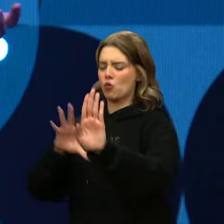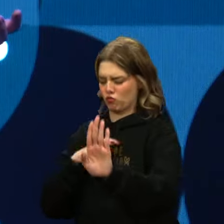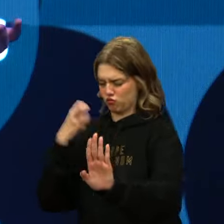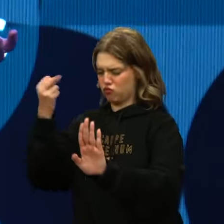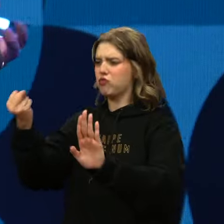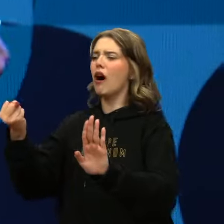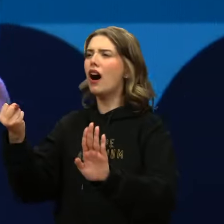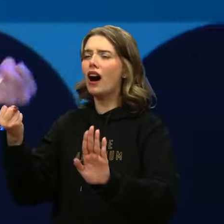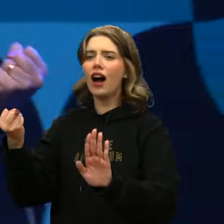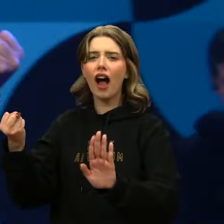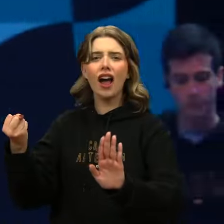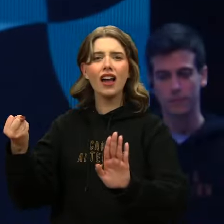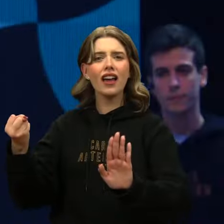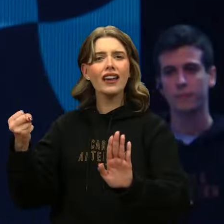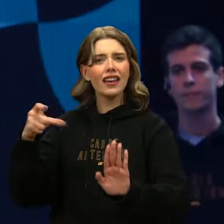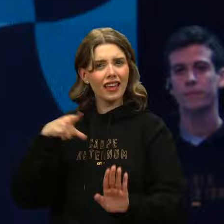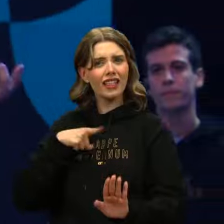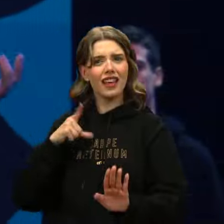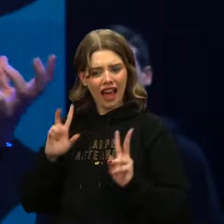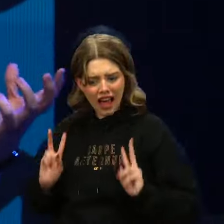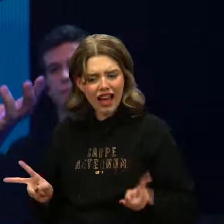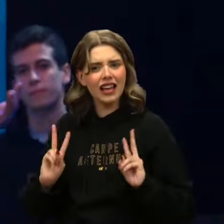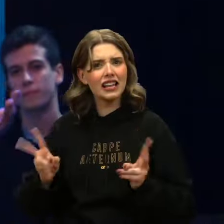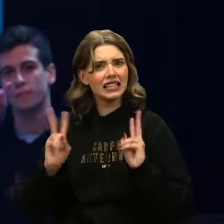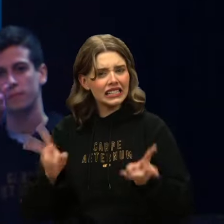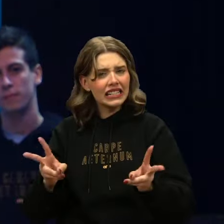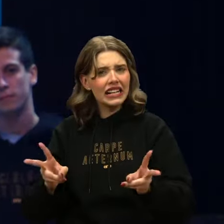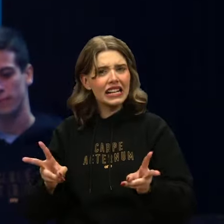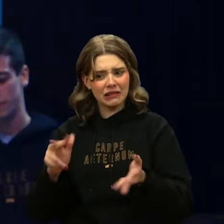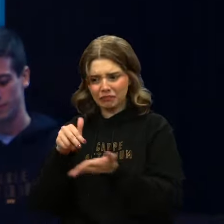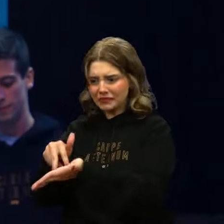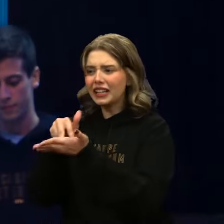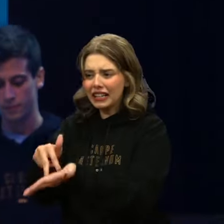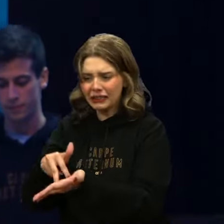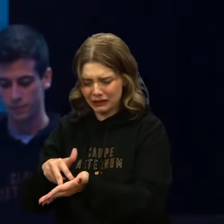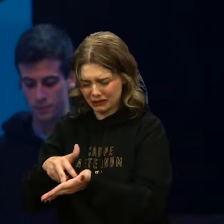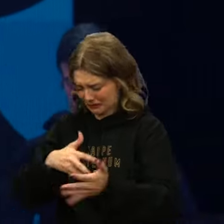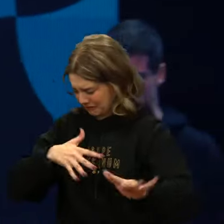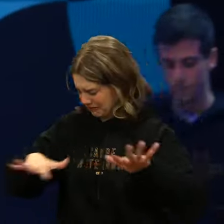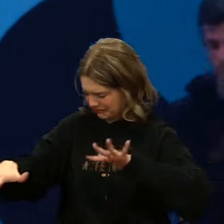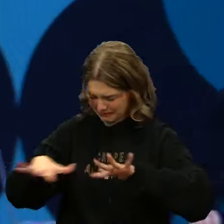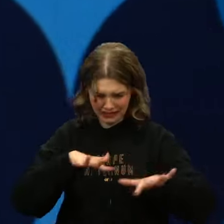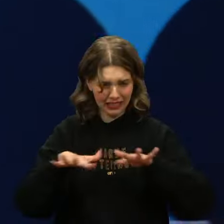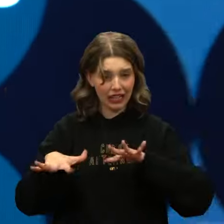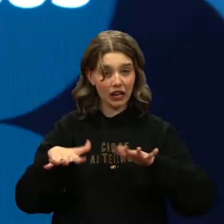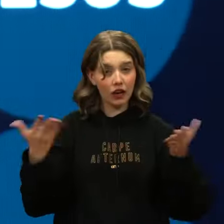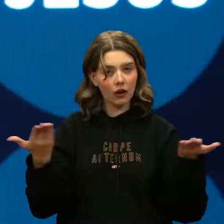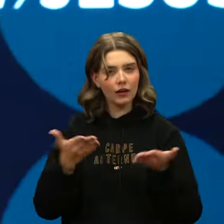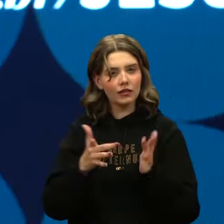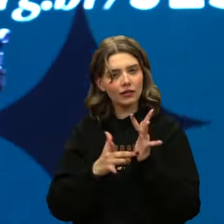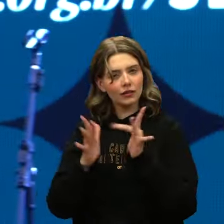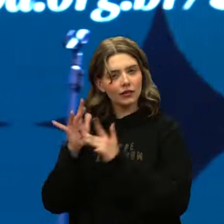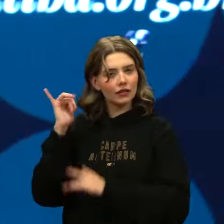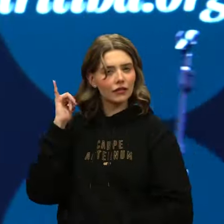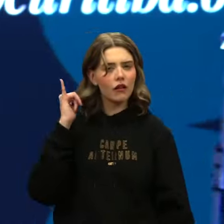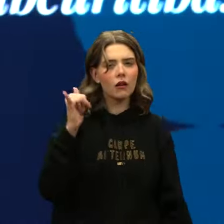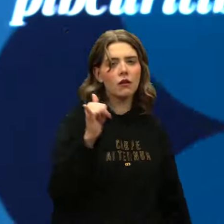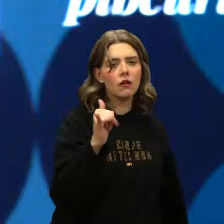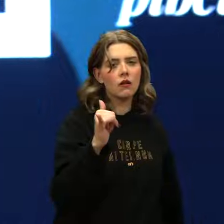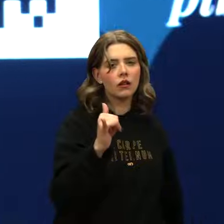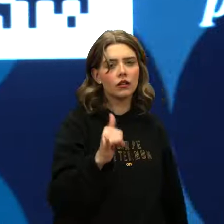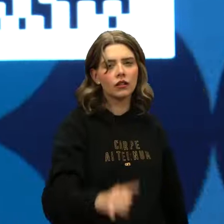posso continuar estável no meio de tanta confusão? Como? Hoje Jesus falou: olhe para o